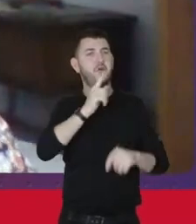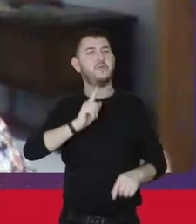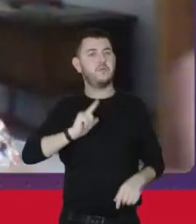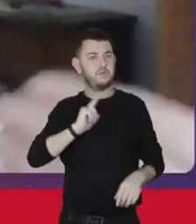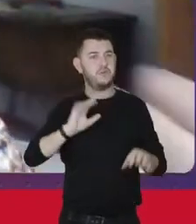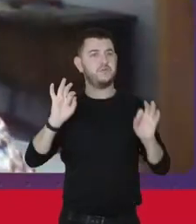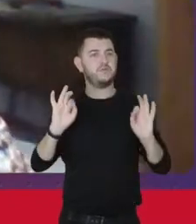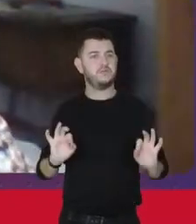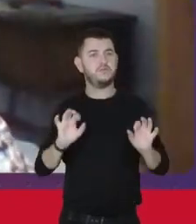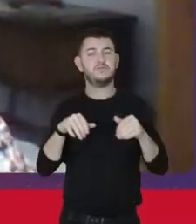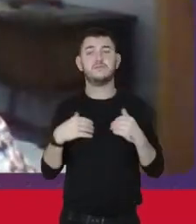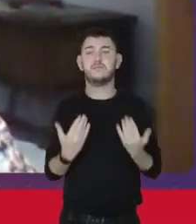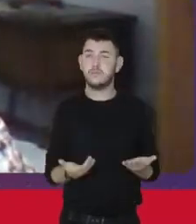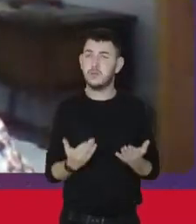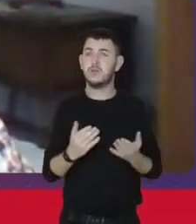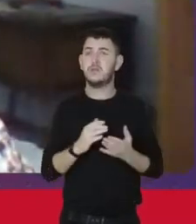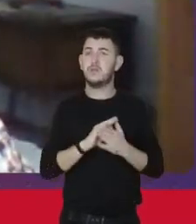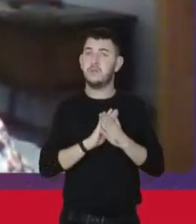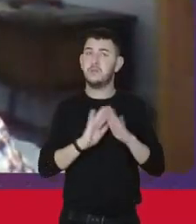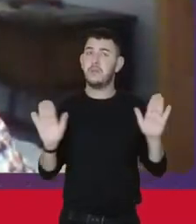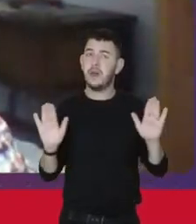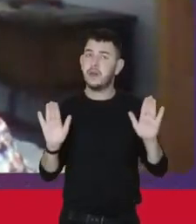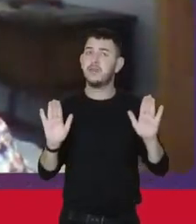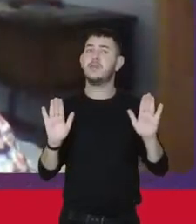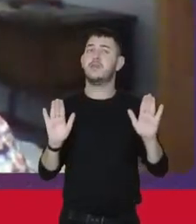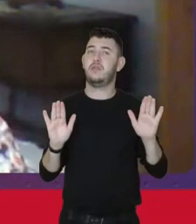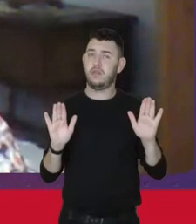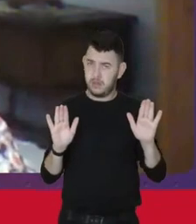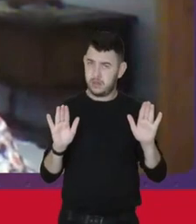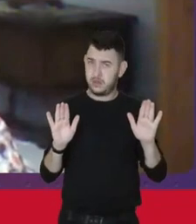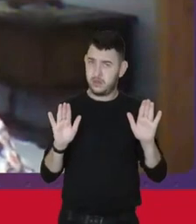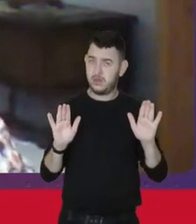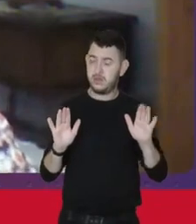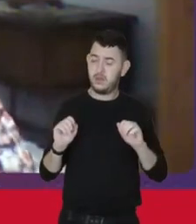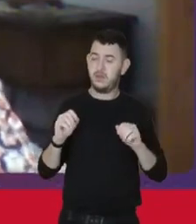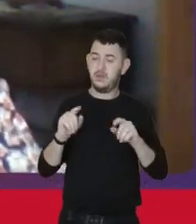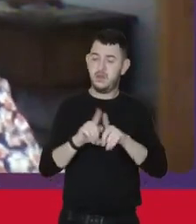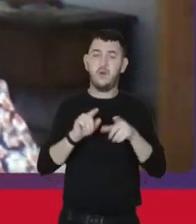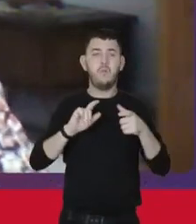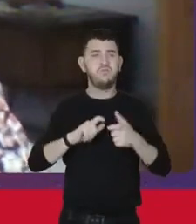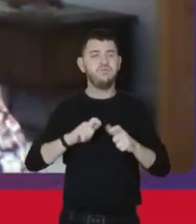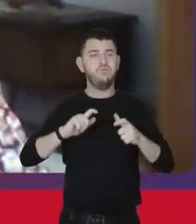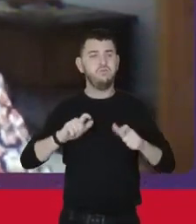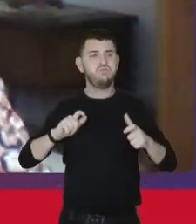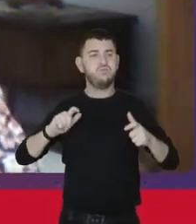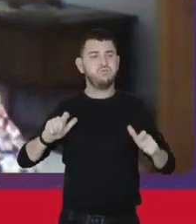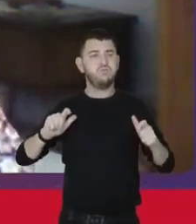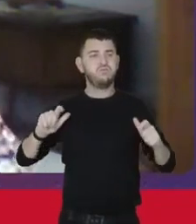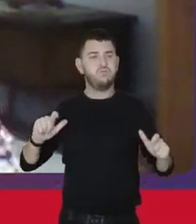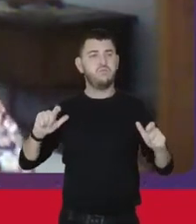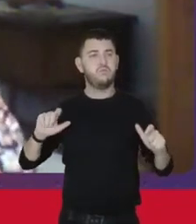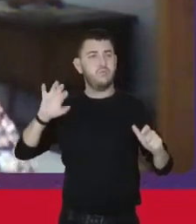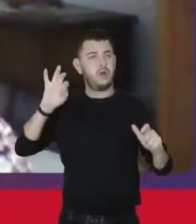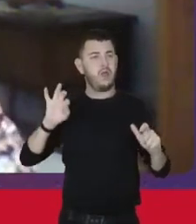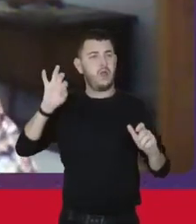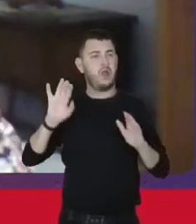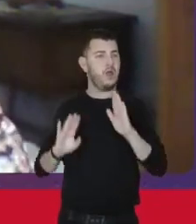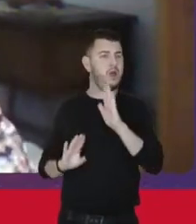Então, mas esse crescimento ele não foi acompanhado de